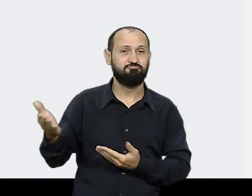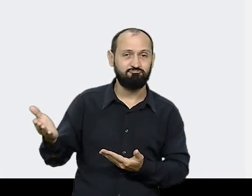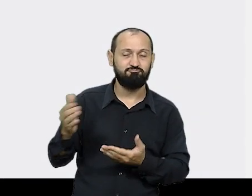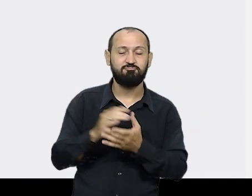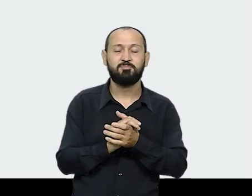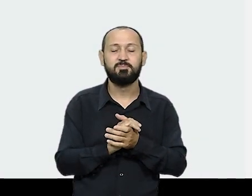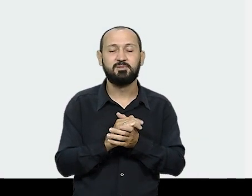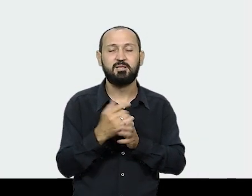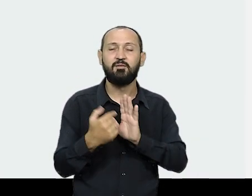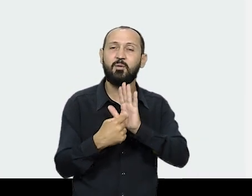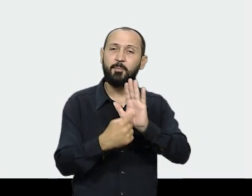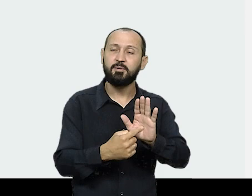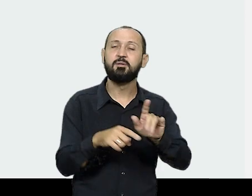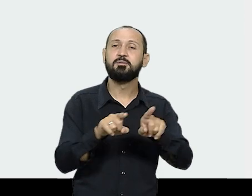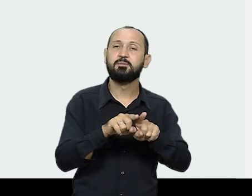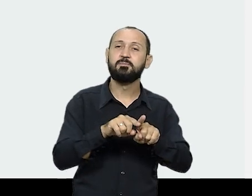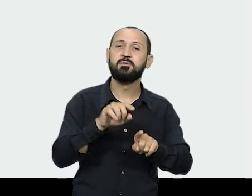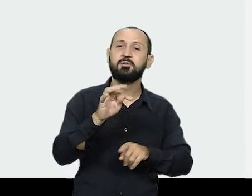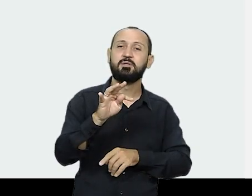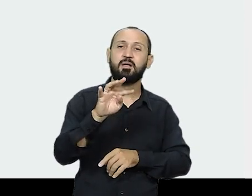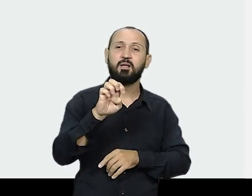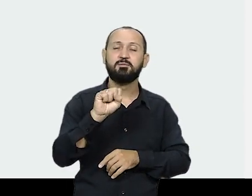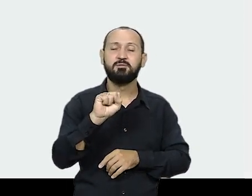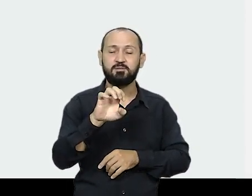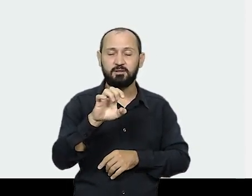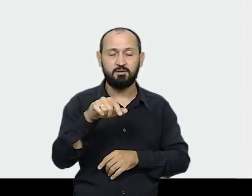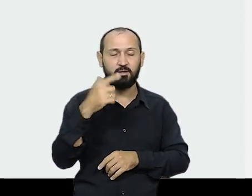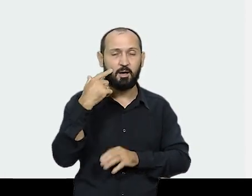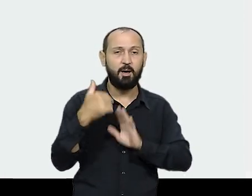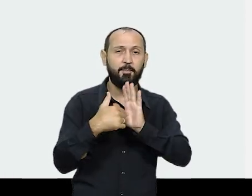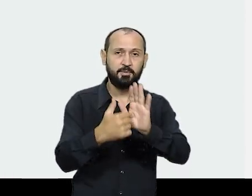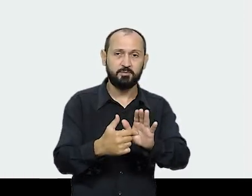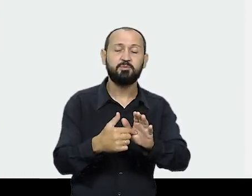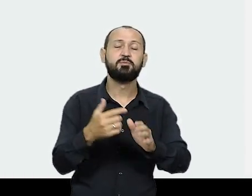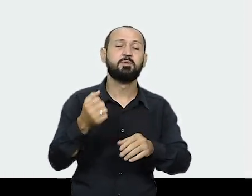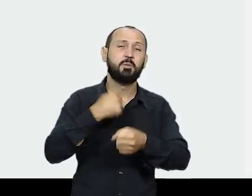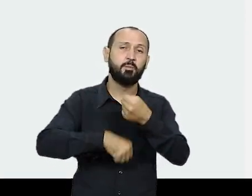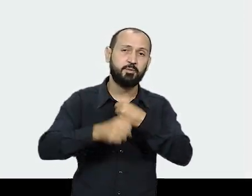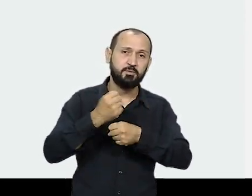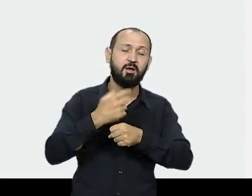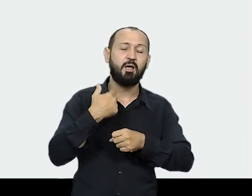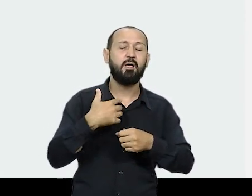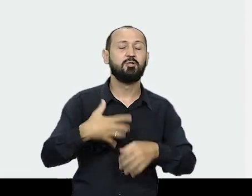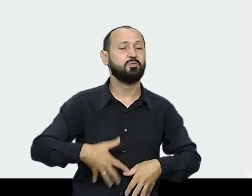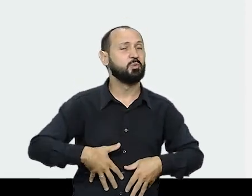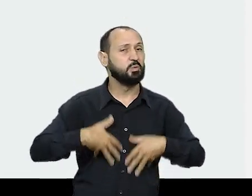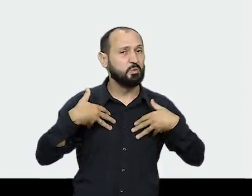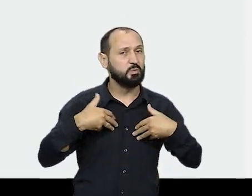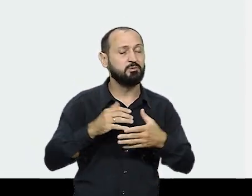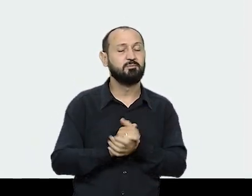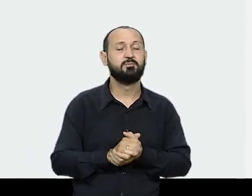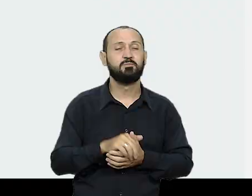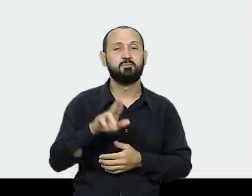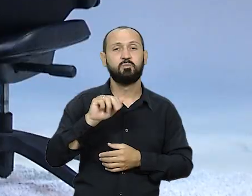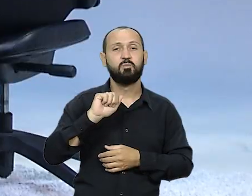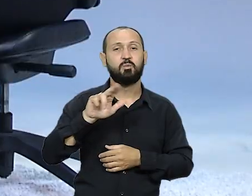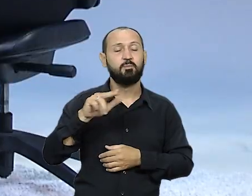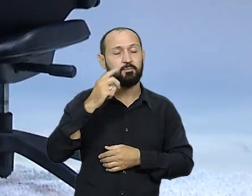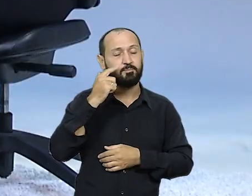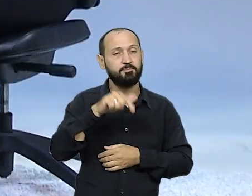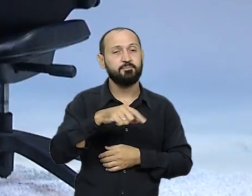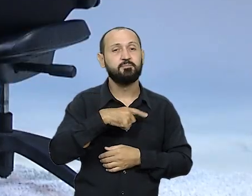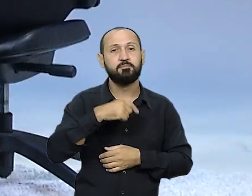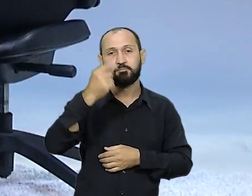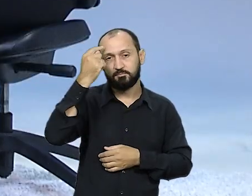Essa cartilha foi apresentada também no TSE no ano passado. Foi apresentada no TSE? Foi. É motivo de muito orgulho. Uau! Olha onde